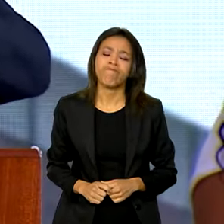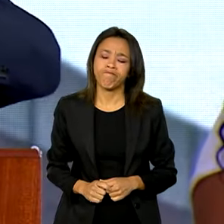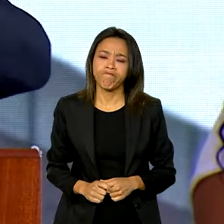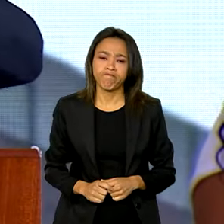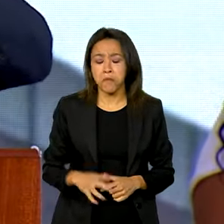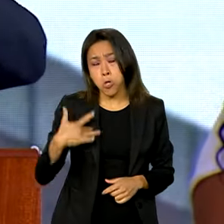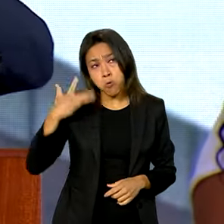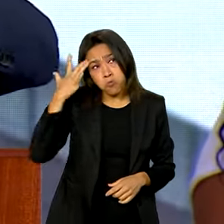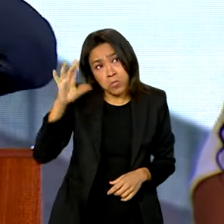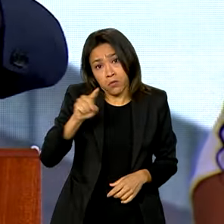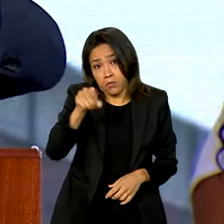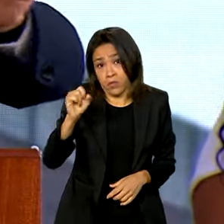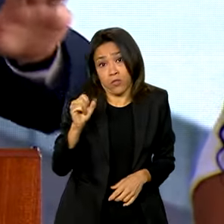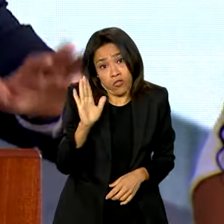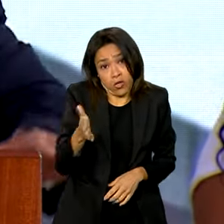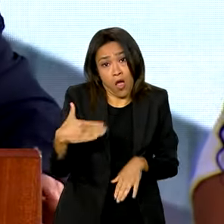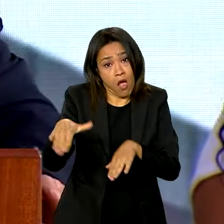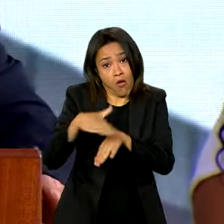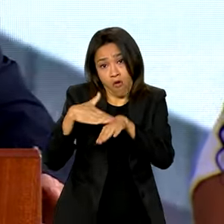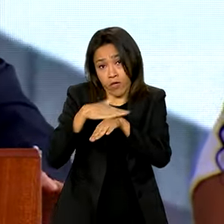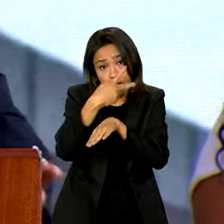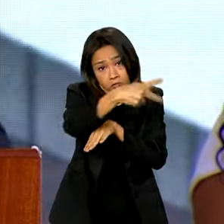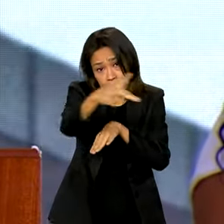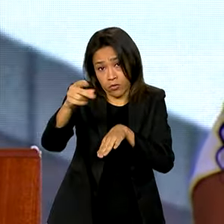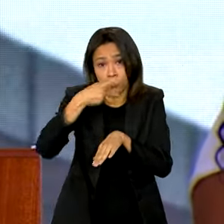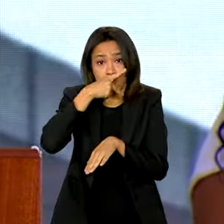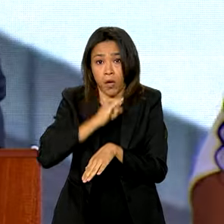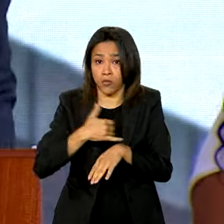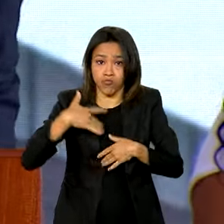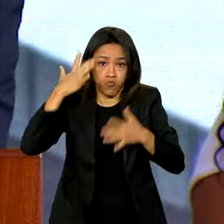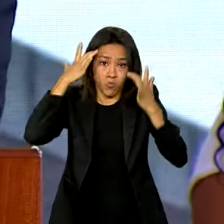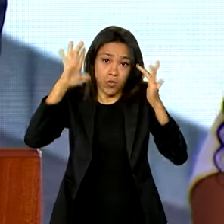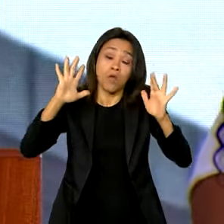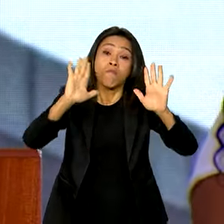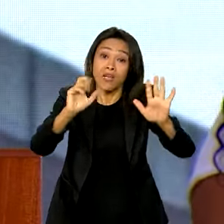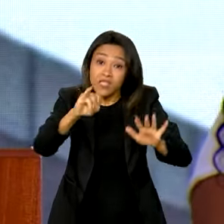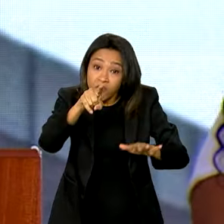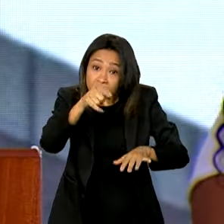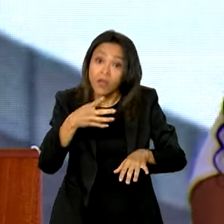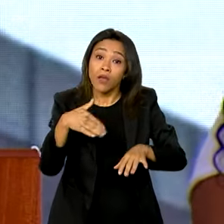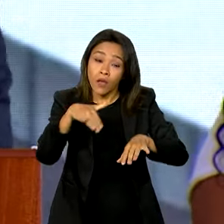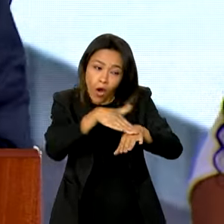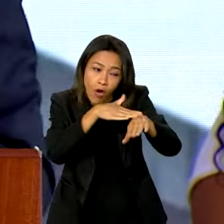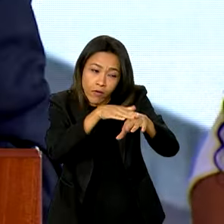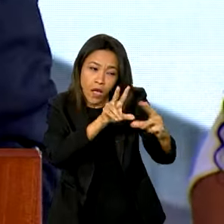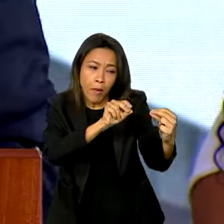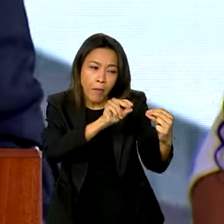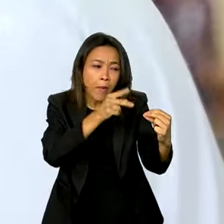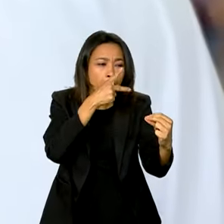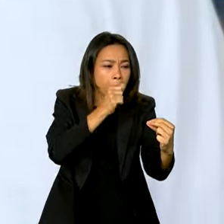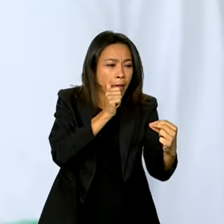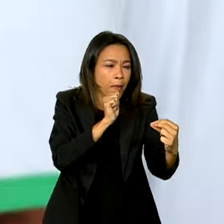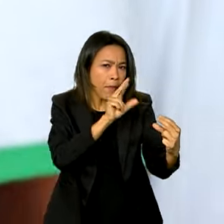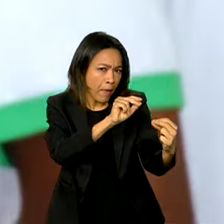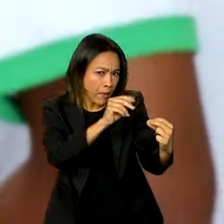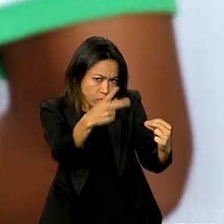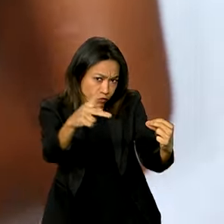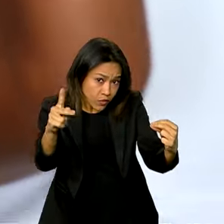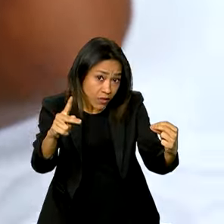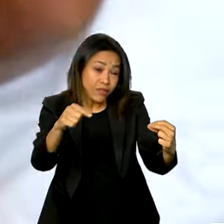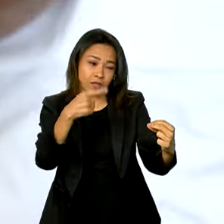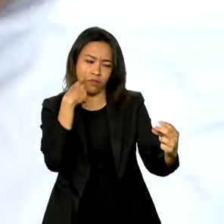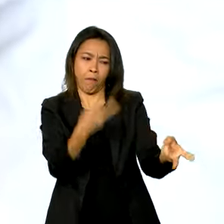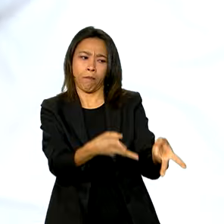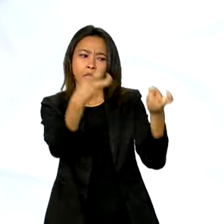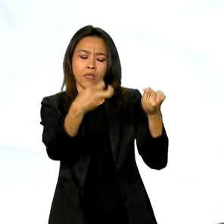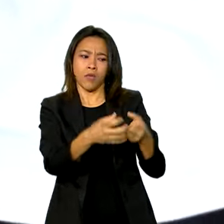Não sei se vocês já conversaram com os pais de vocês, mas se vocês conversarem com o pai ou com a mãe de vocês, vocês vão